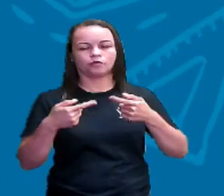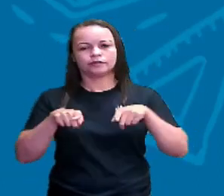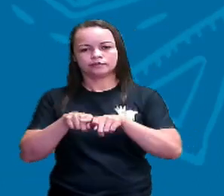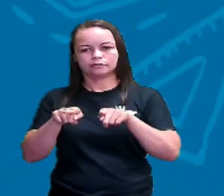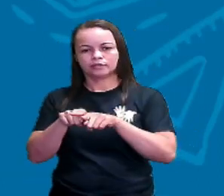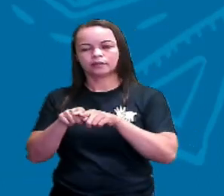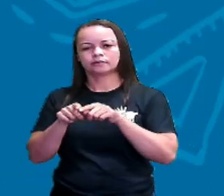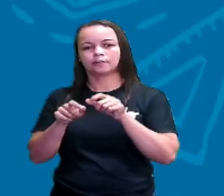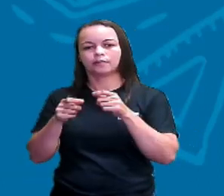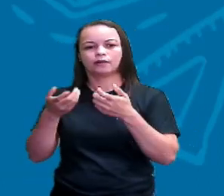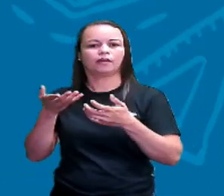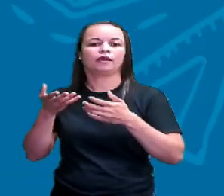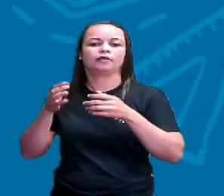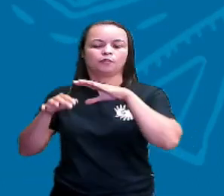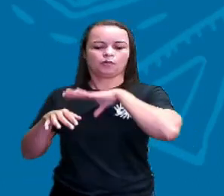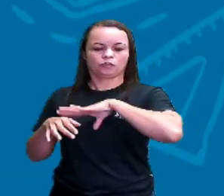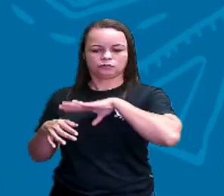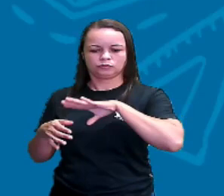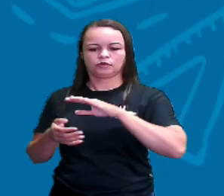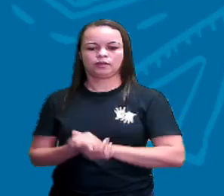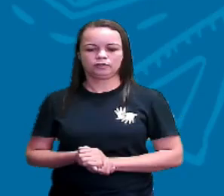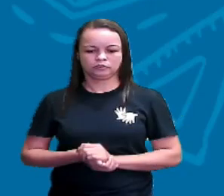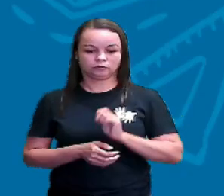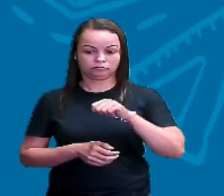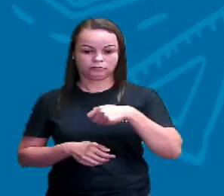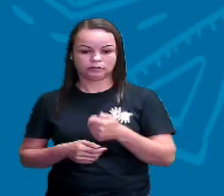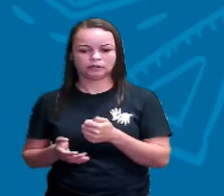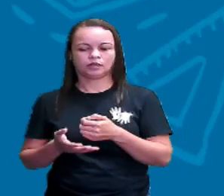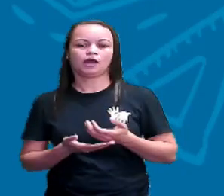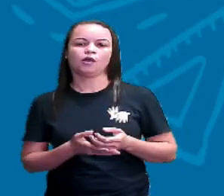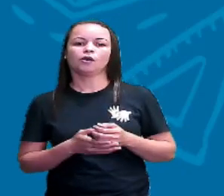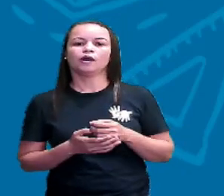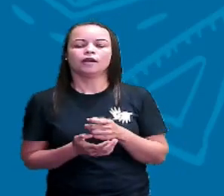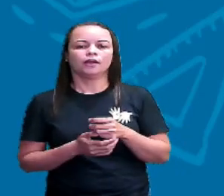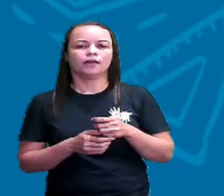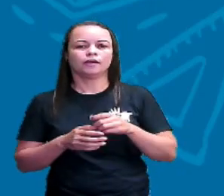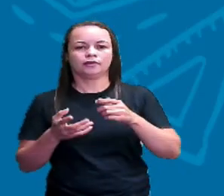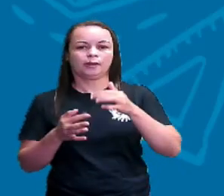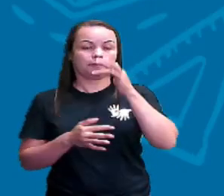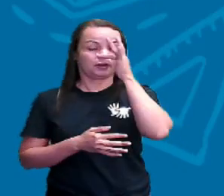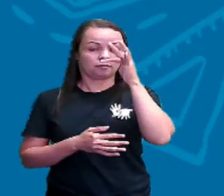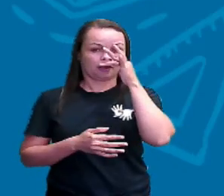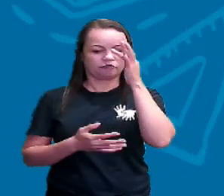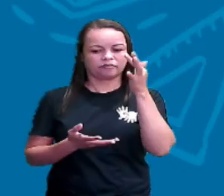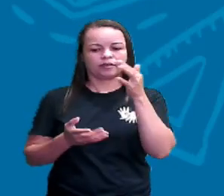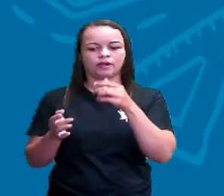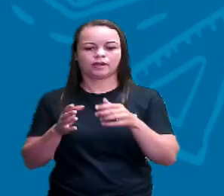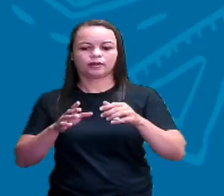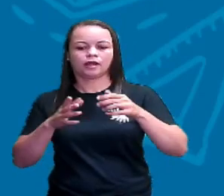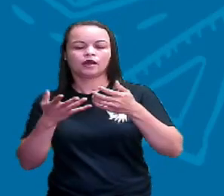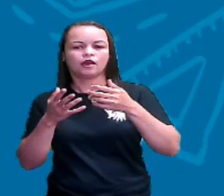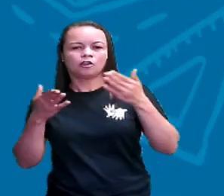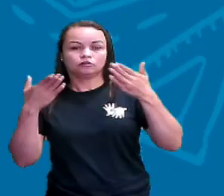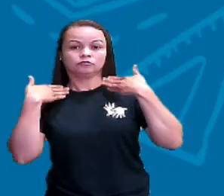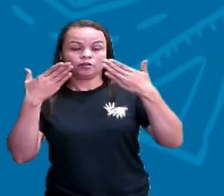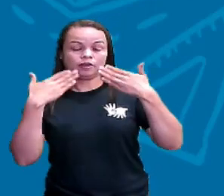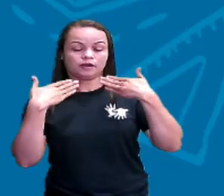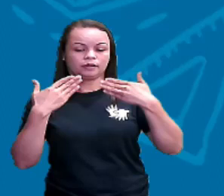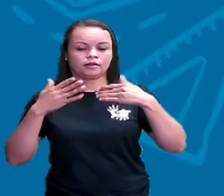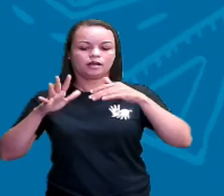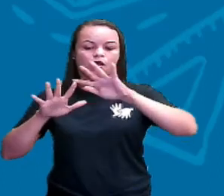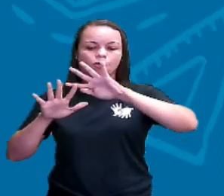verano, outono e inverno. E a gente tem aí a primavera, vai de setembro